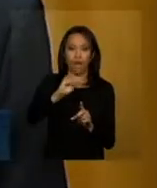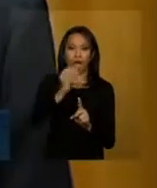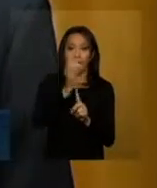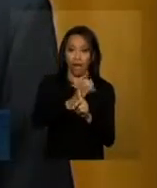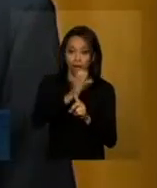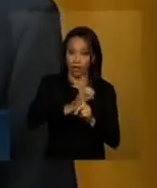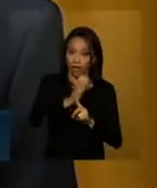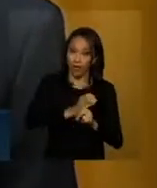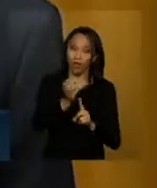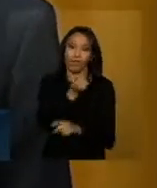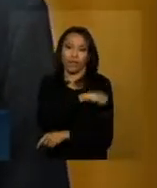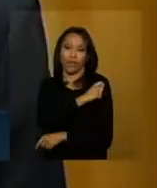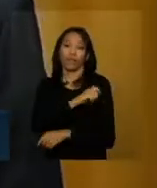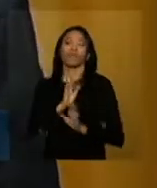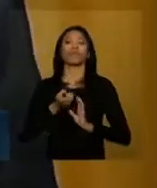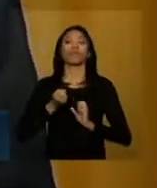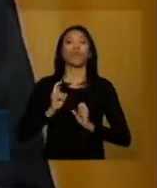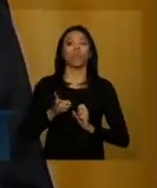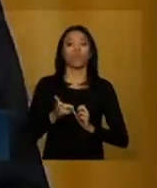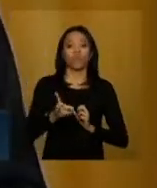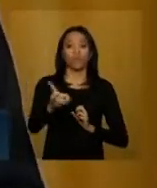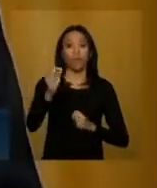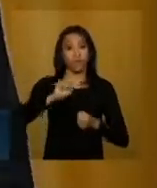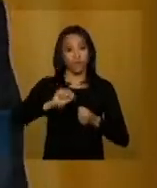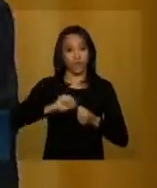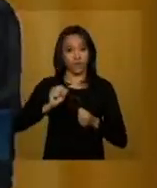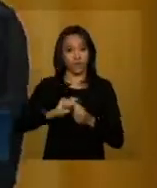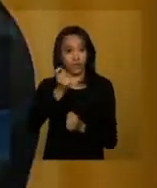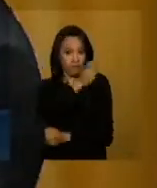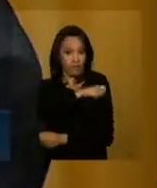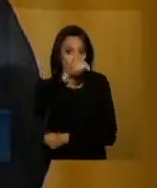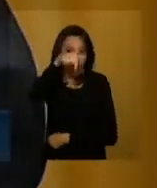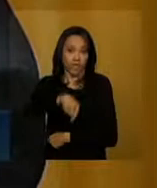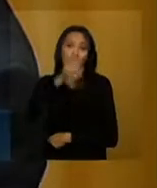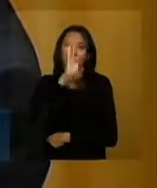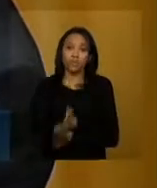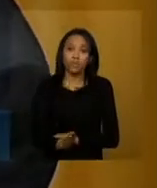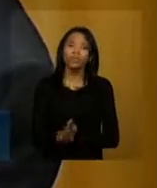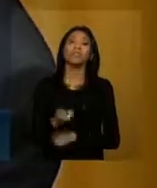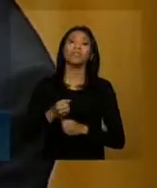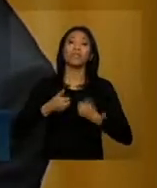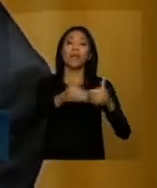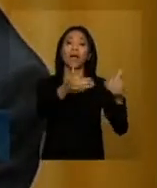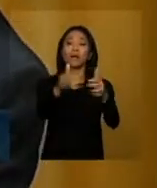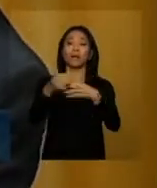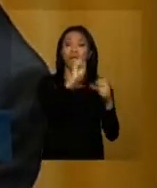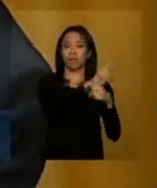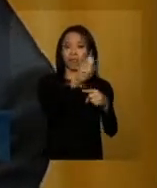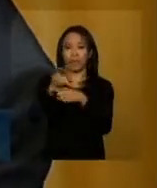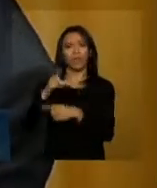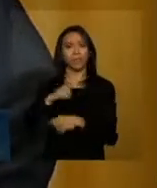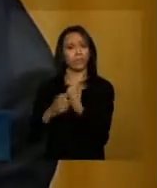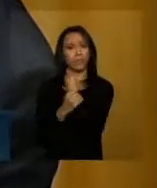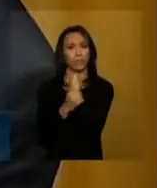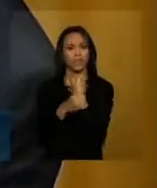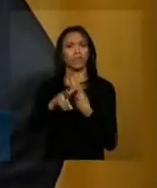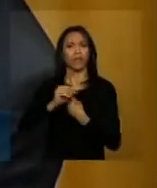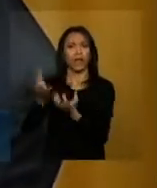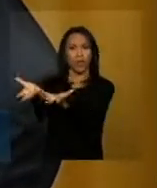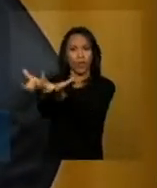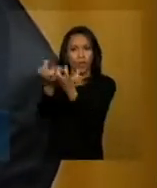ter sustentabilidade, produzir no Brasil, gerar emprego e renda e ter segurança do fornecimento.